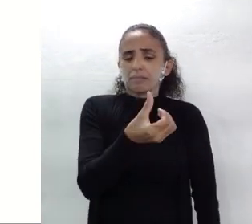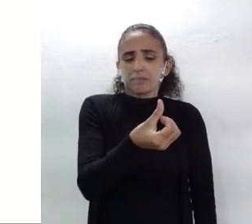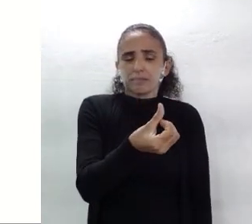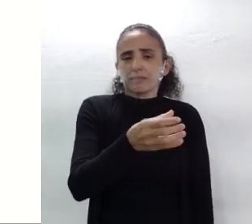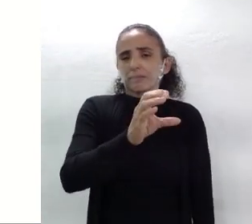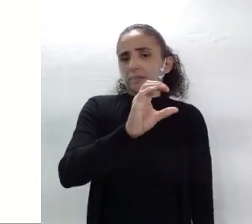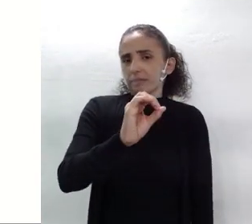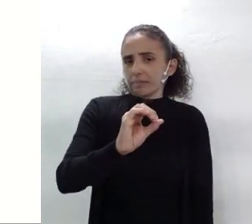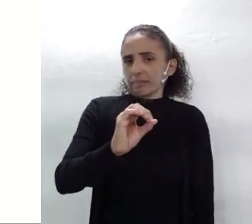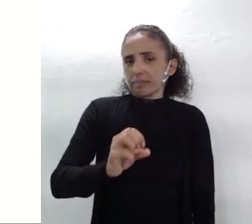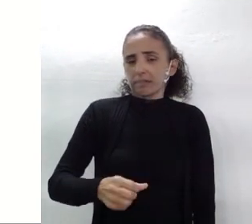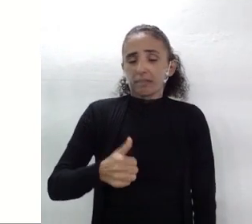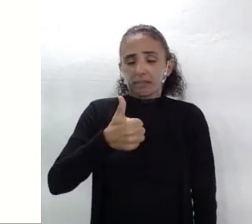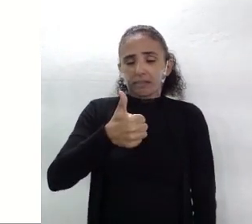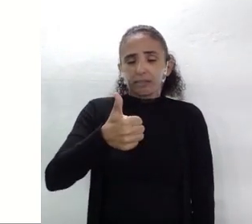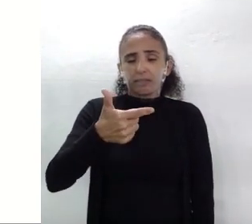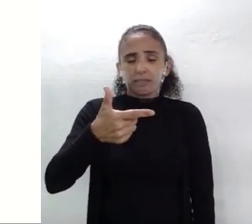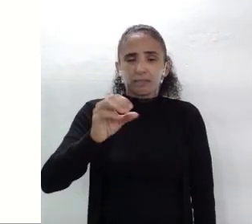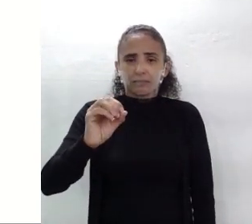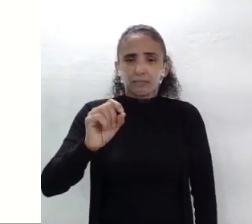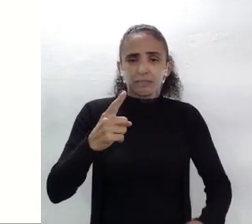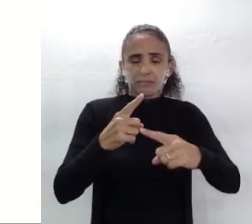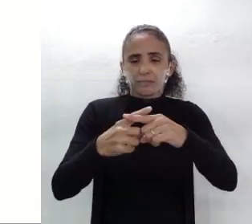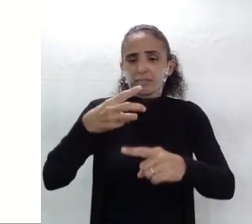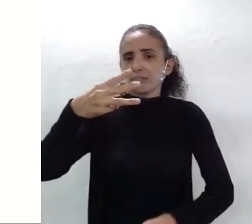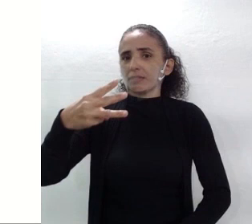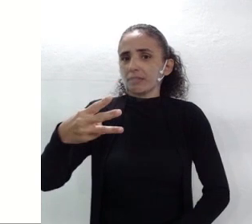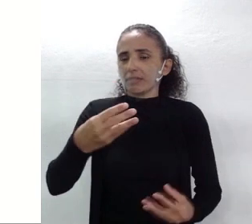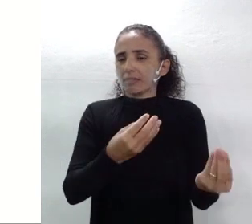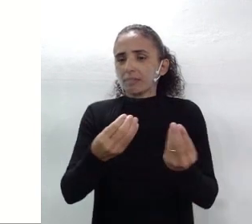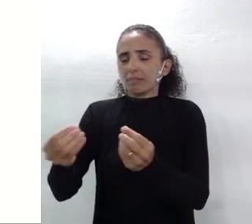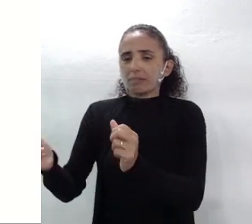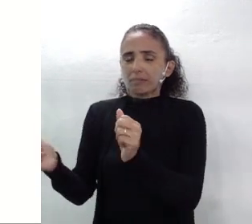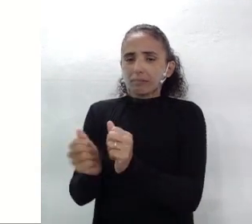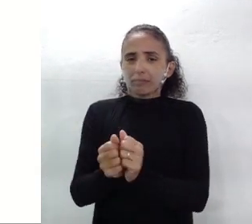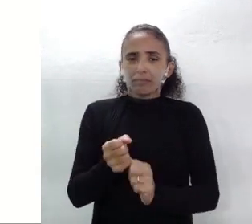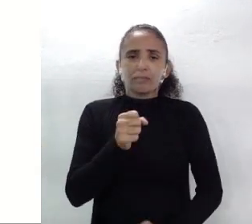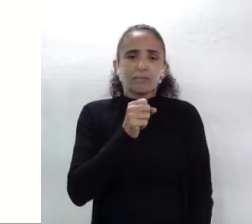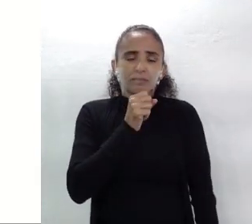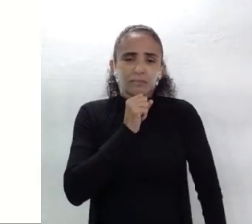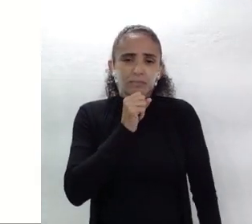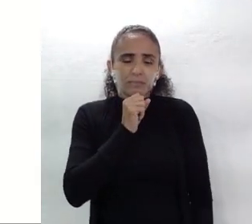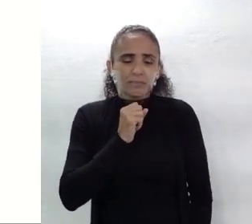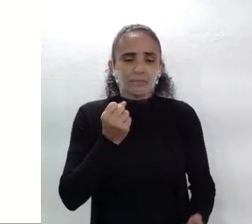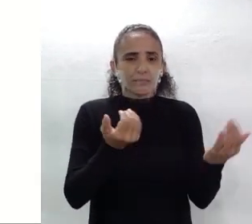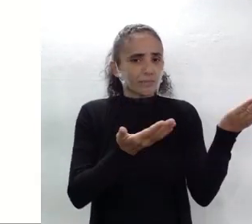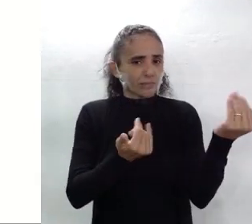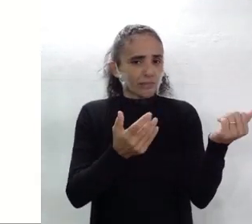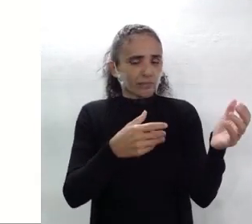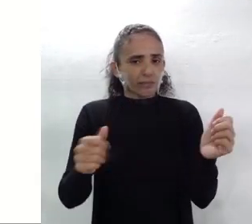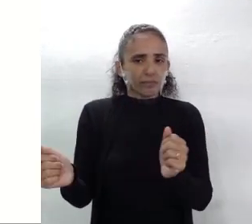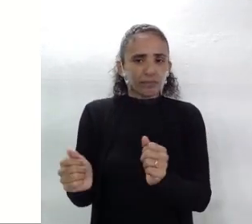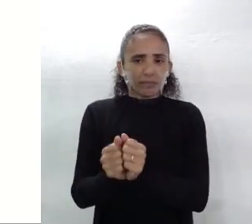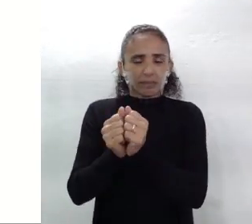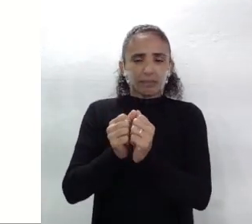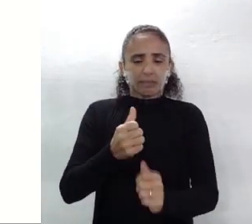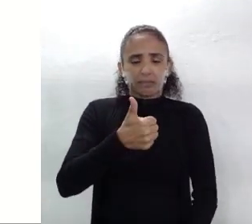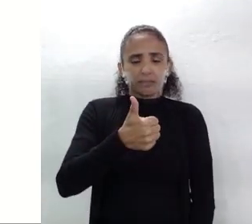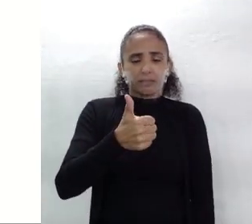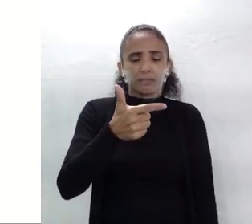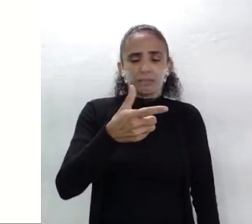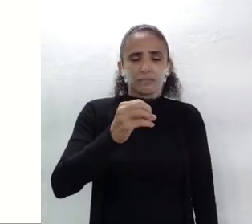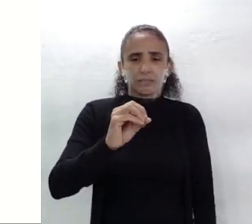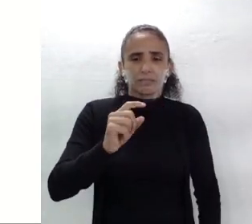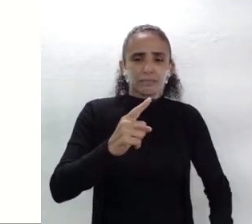porque 3 vezes 120. Então, veja que o mais velho, o mais novo e o valor. Então, ó, 3 vezes 120